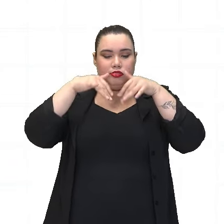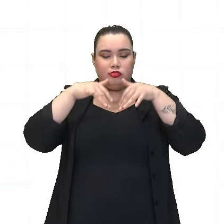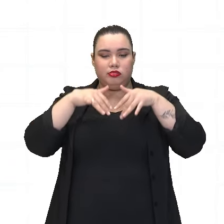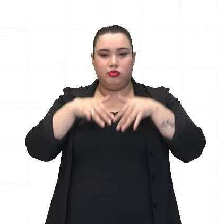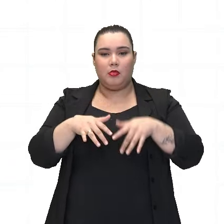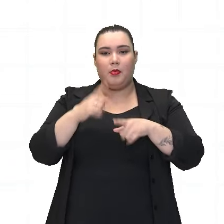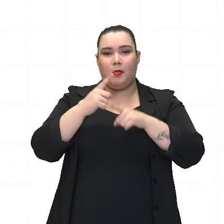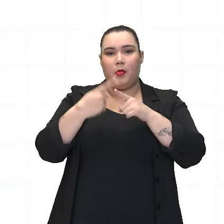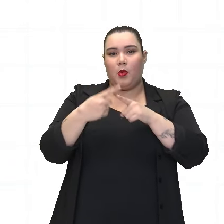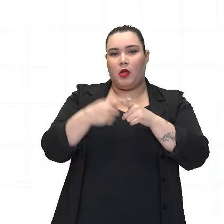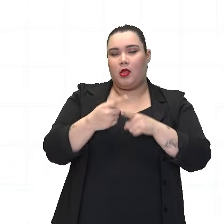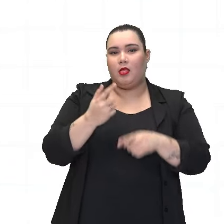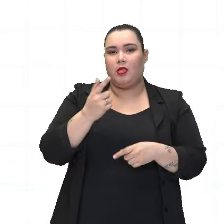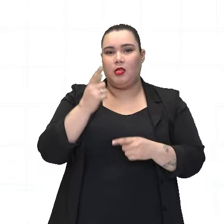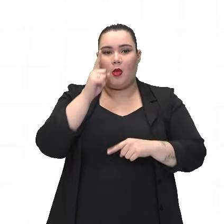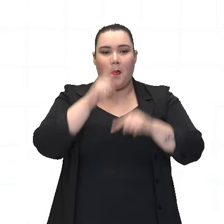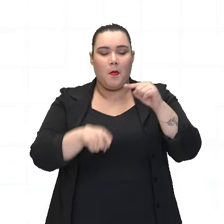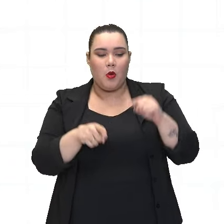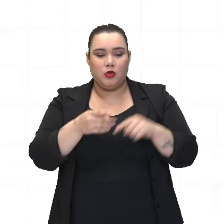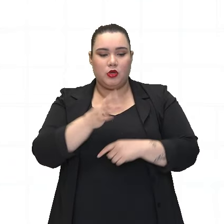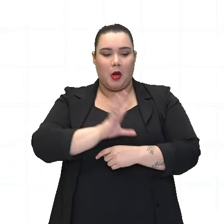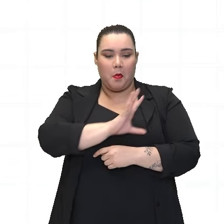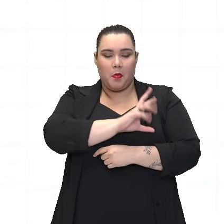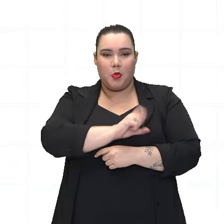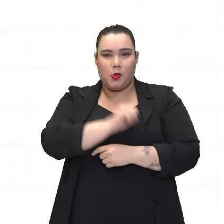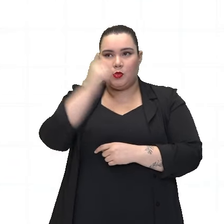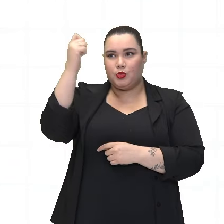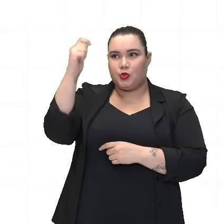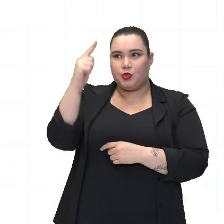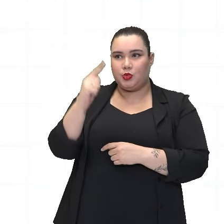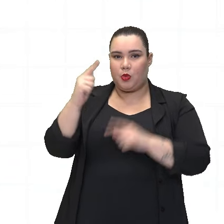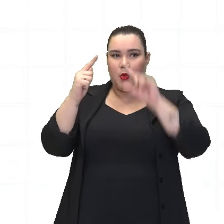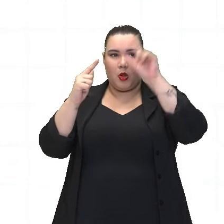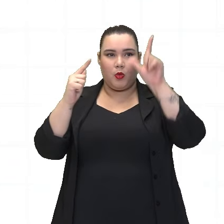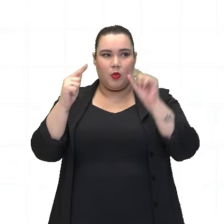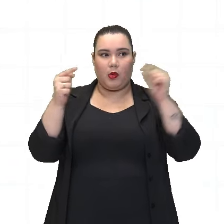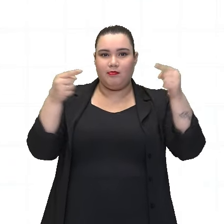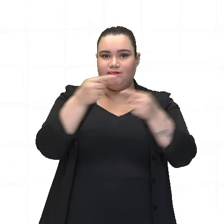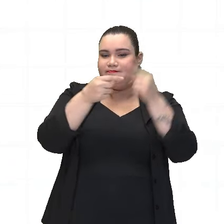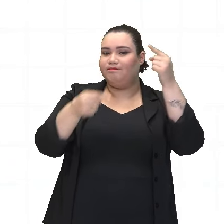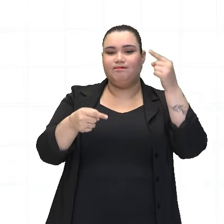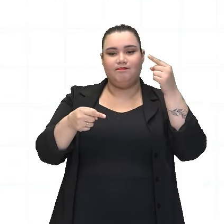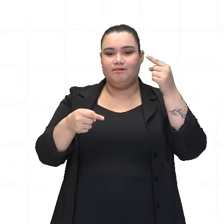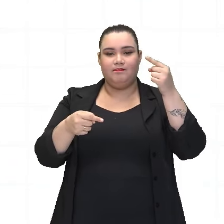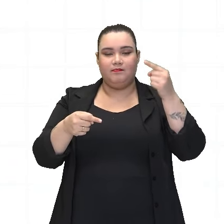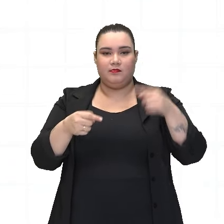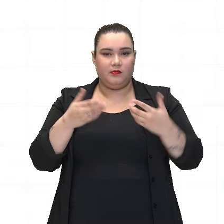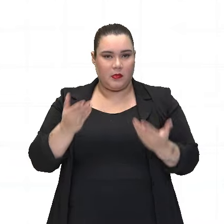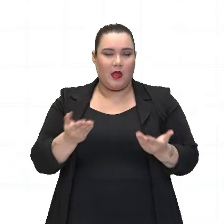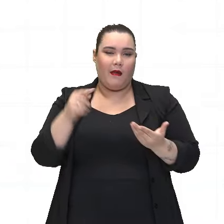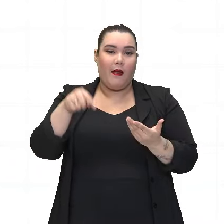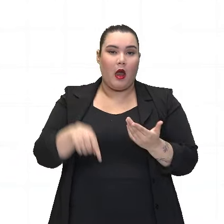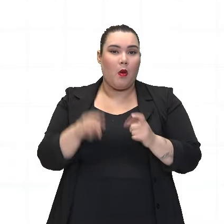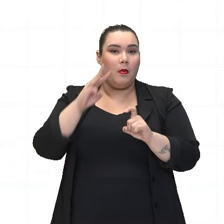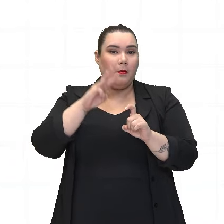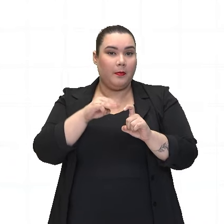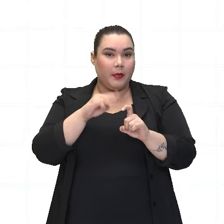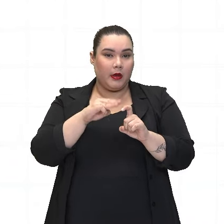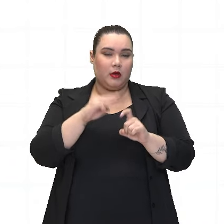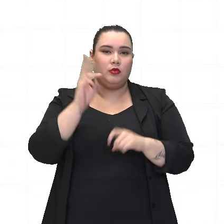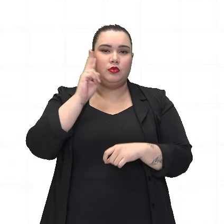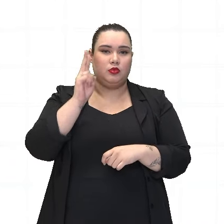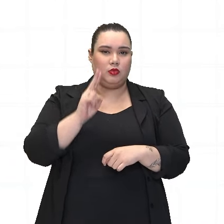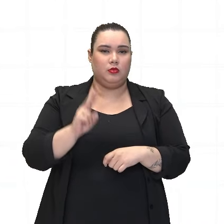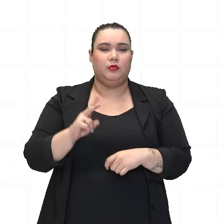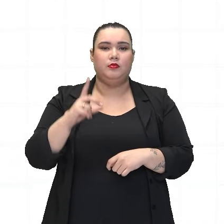viver, concretizar o seu amor com o sol. Certo? Então percebo que é uma história que conta a origem do rio. É uma história que